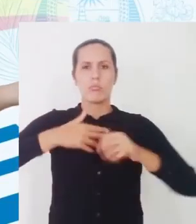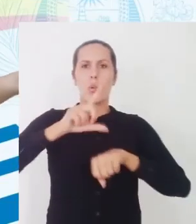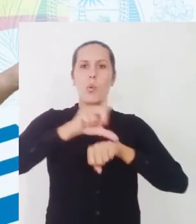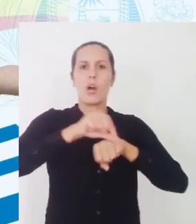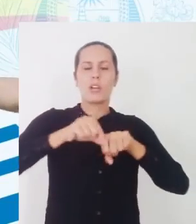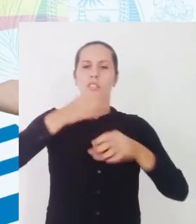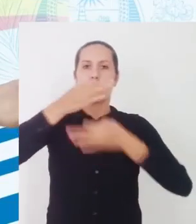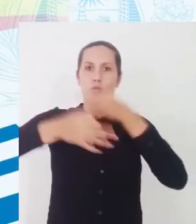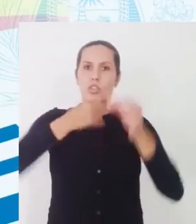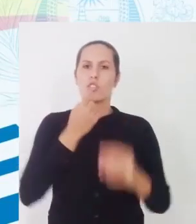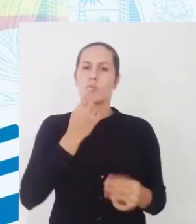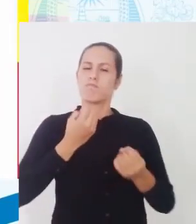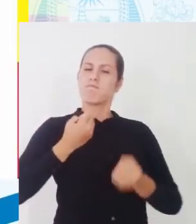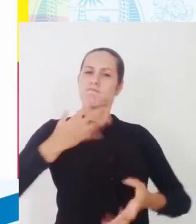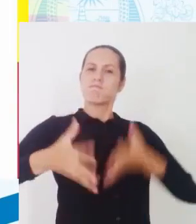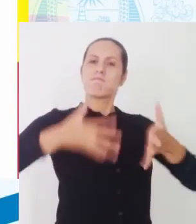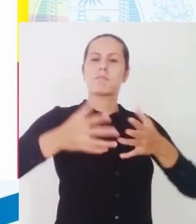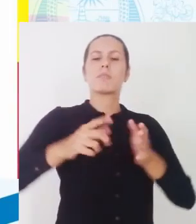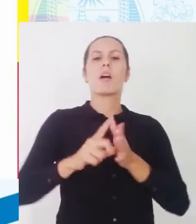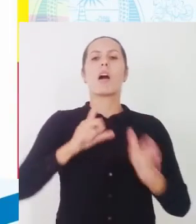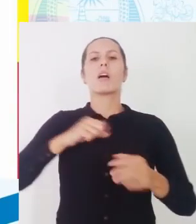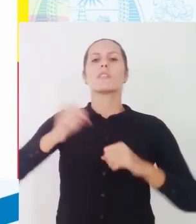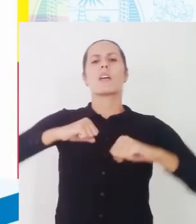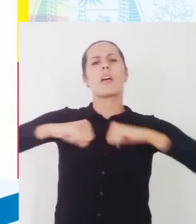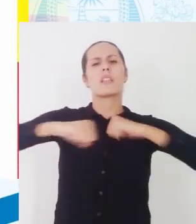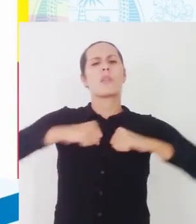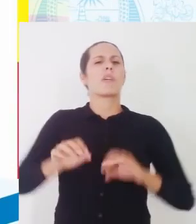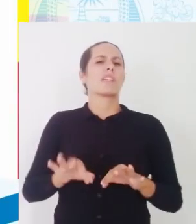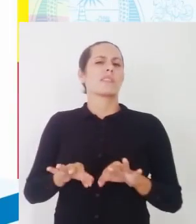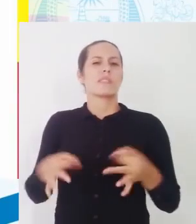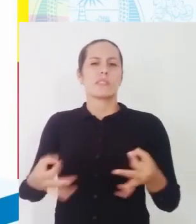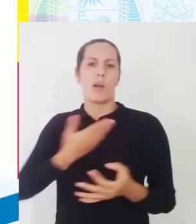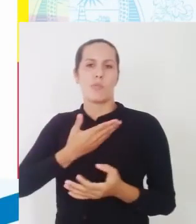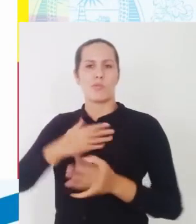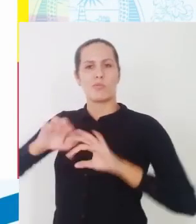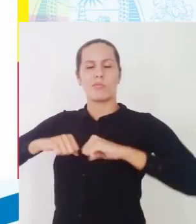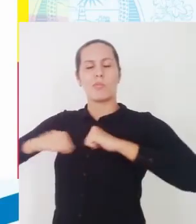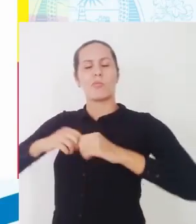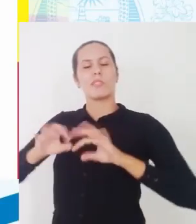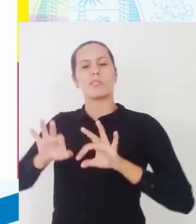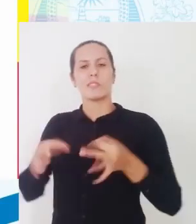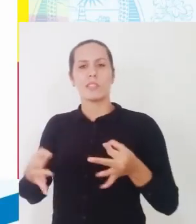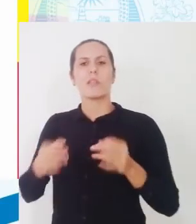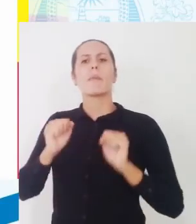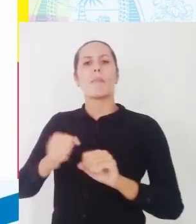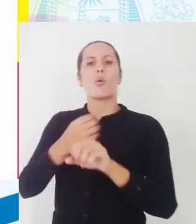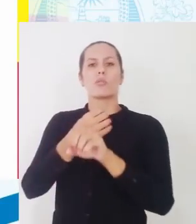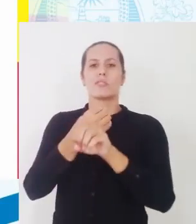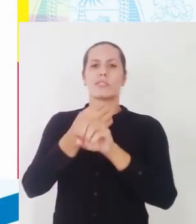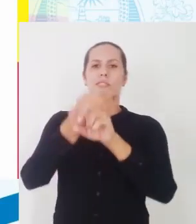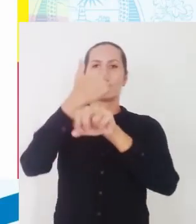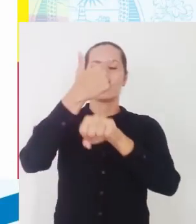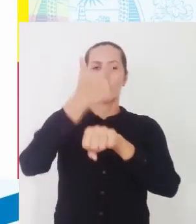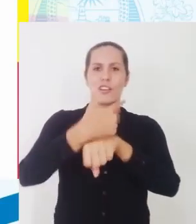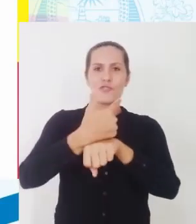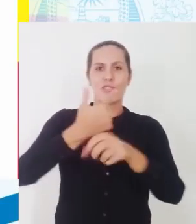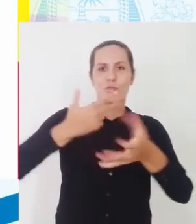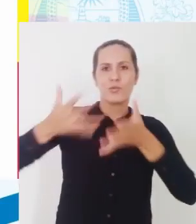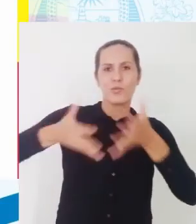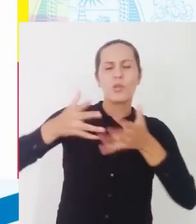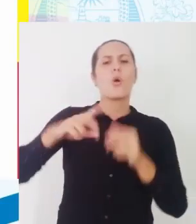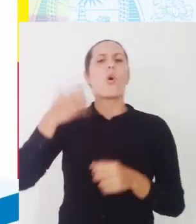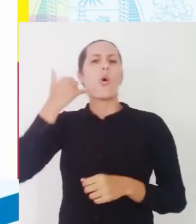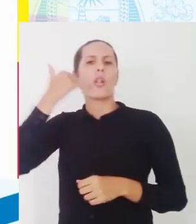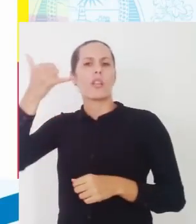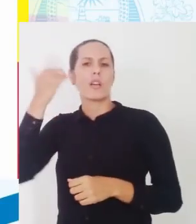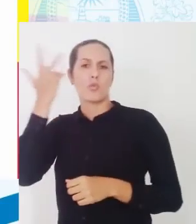na ponta da língua. O ideal é que você tente fazer debates simples com seus colegas, através de uma videochamada, se você puder, ou até mesmo através